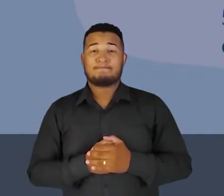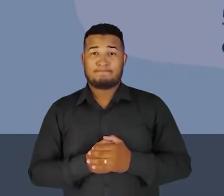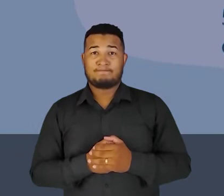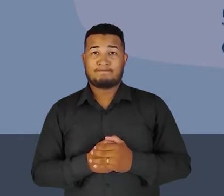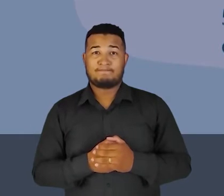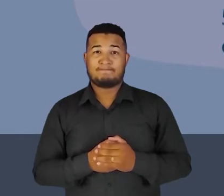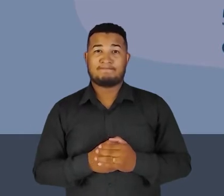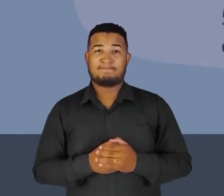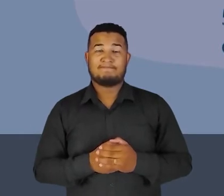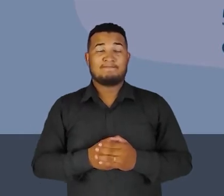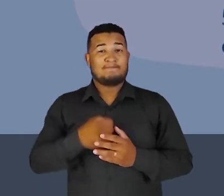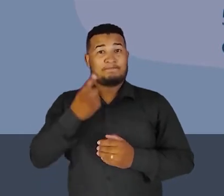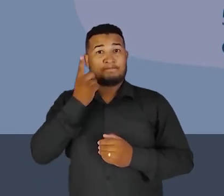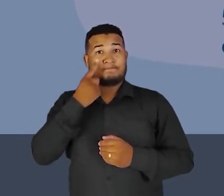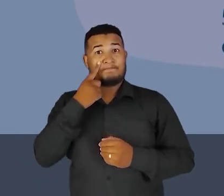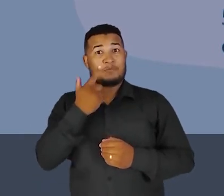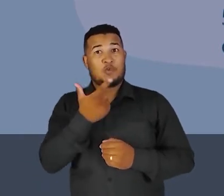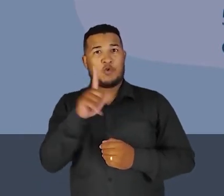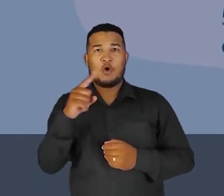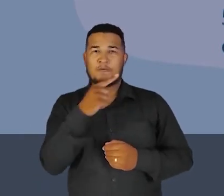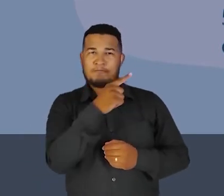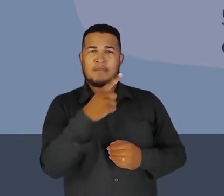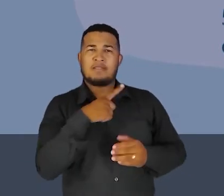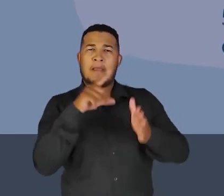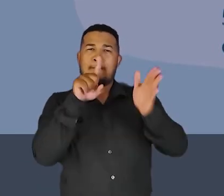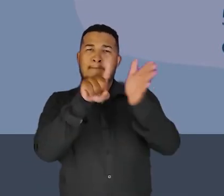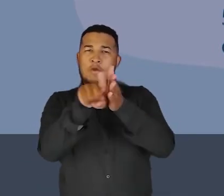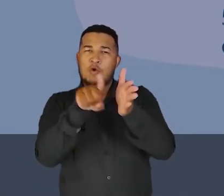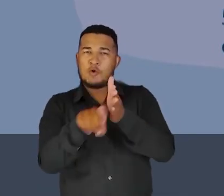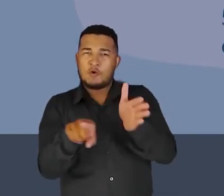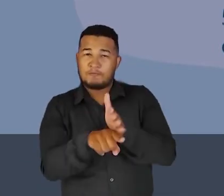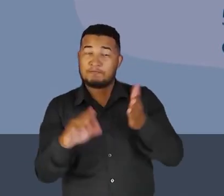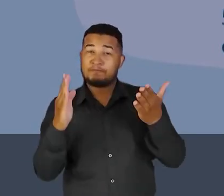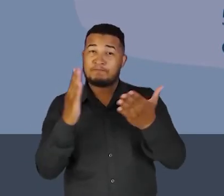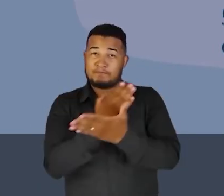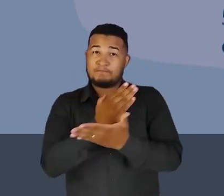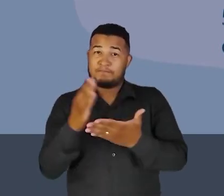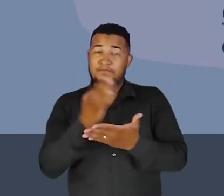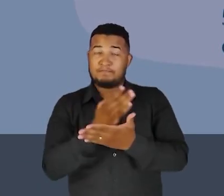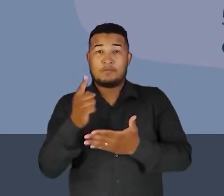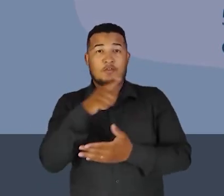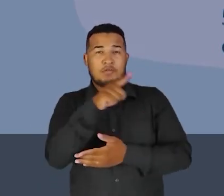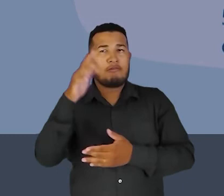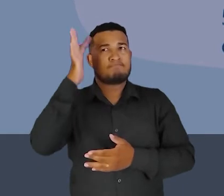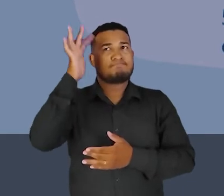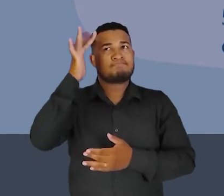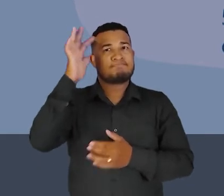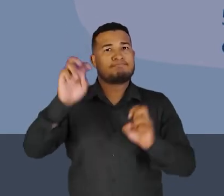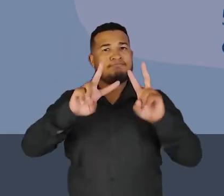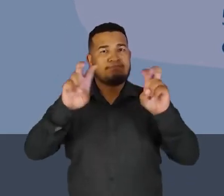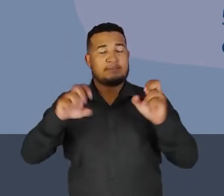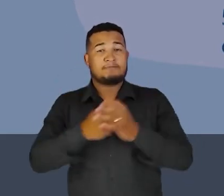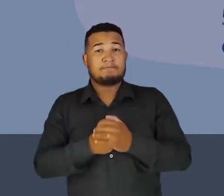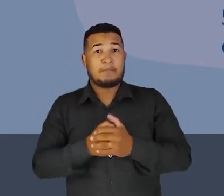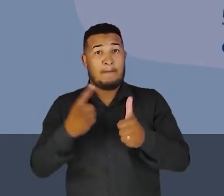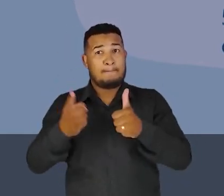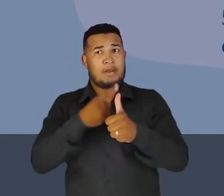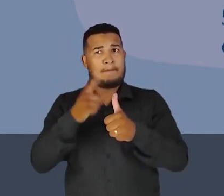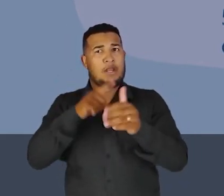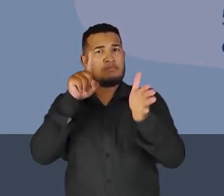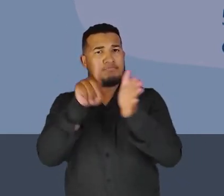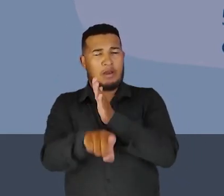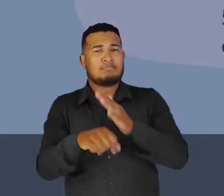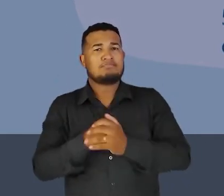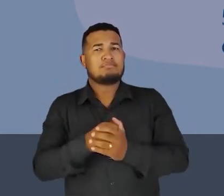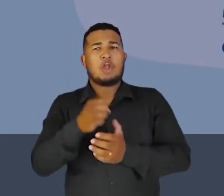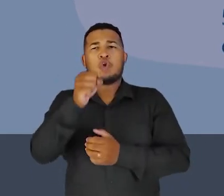lá, então, para o próximo slide. Eu tenho algumas perguntas para vocês refletirem. Primeira pergunta, quem